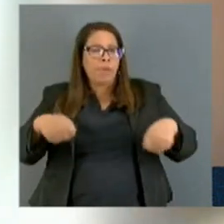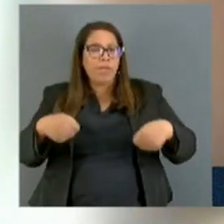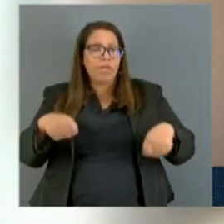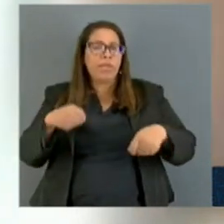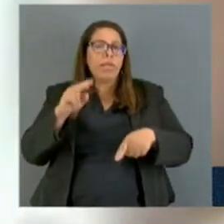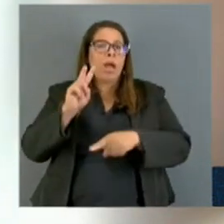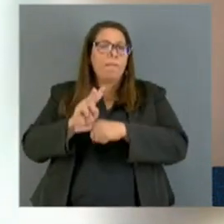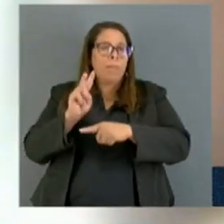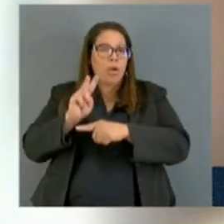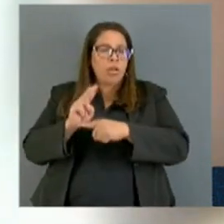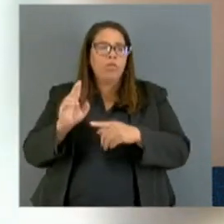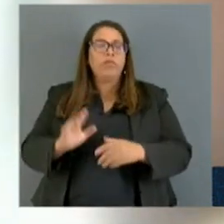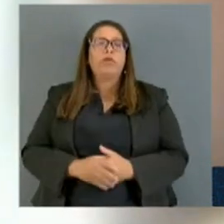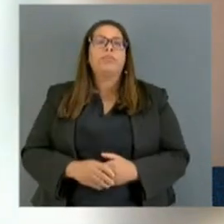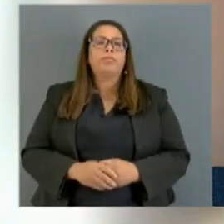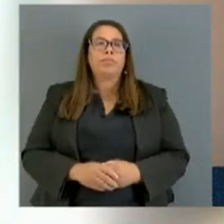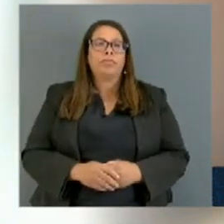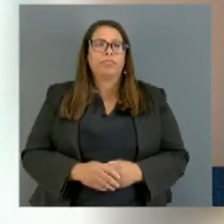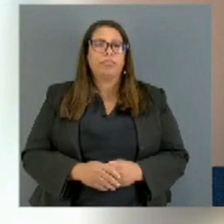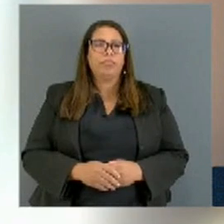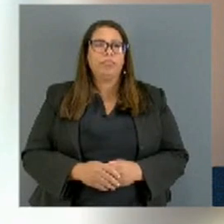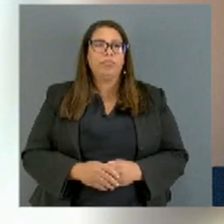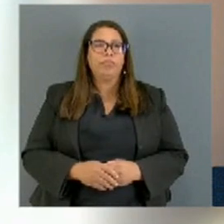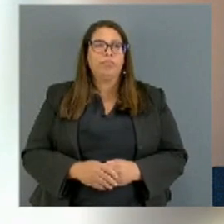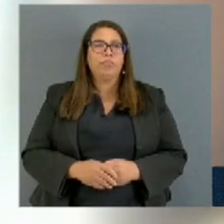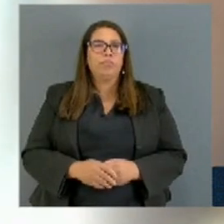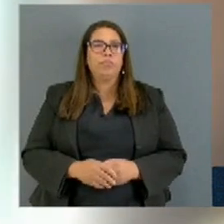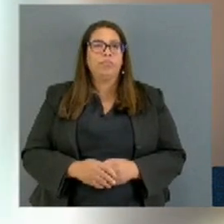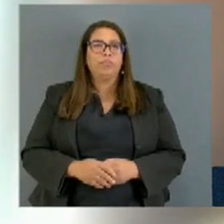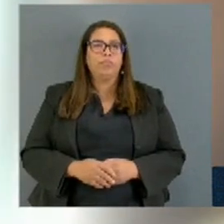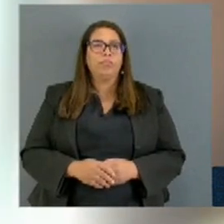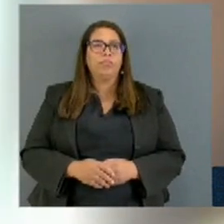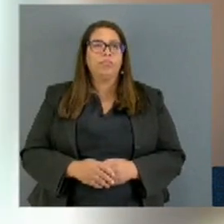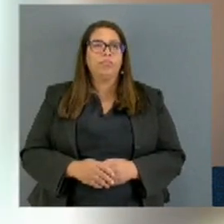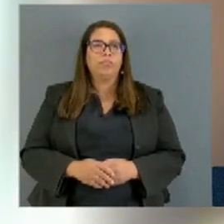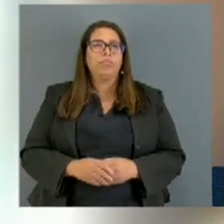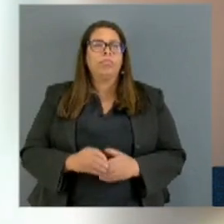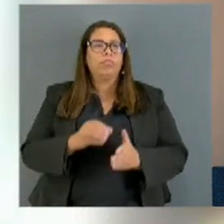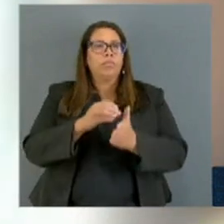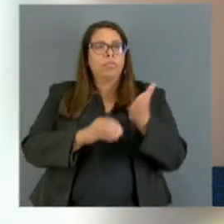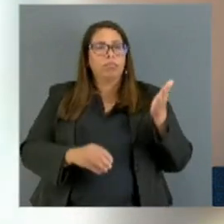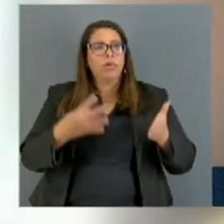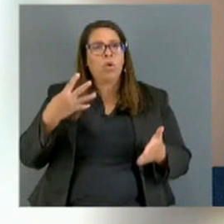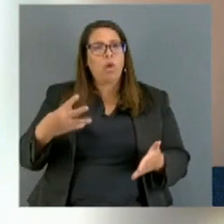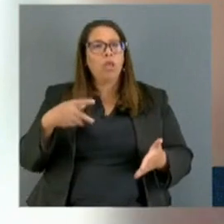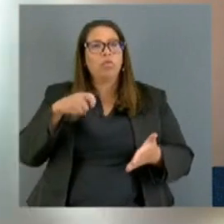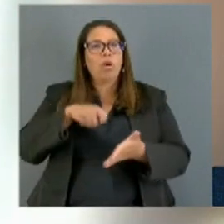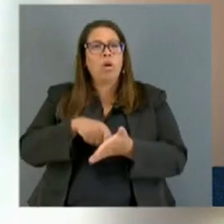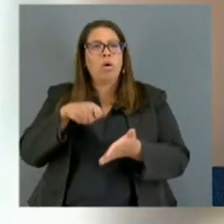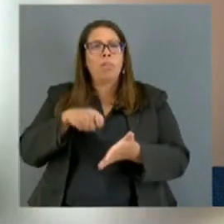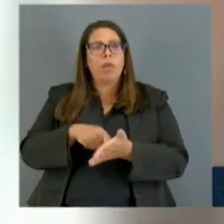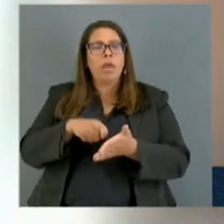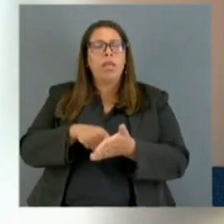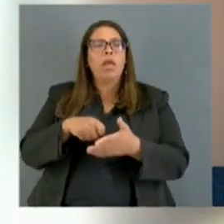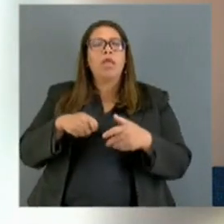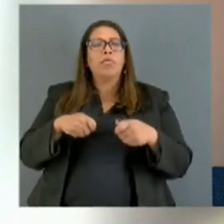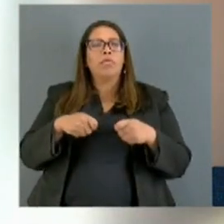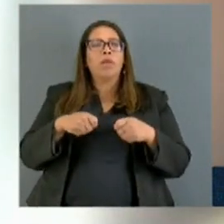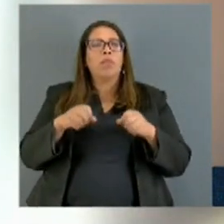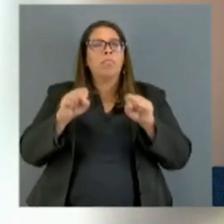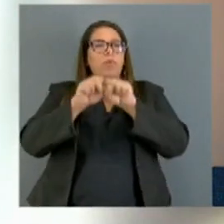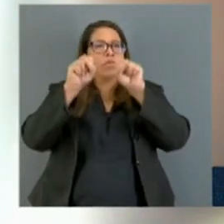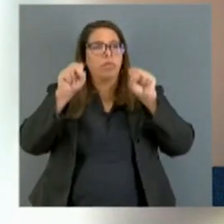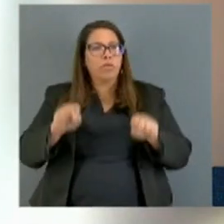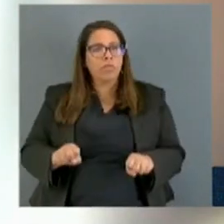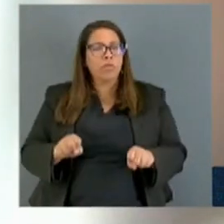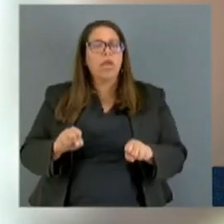dinâmica. 3. Criação de obrigações gerais de governança no capítulo 4, conjugadas com obrigações específicas mais fortes para sistemas de alto risco na